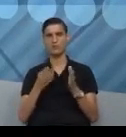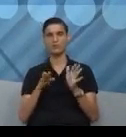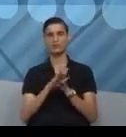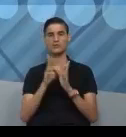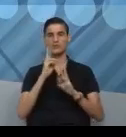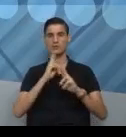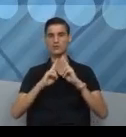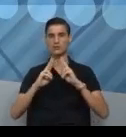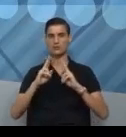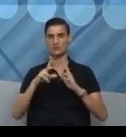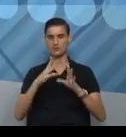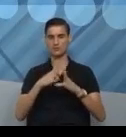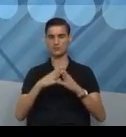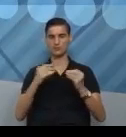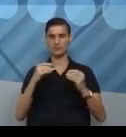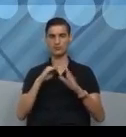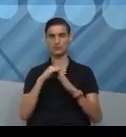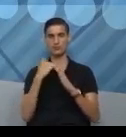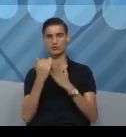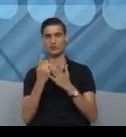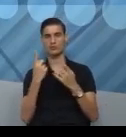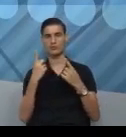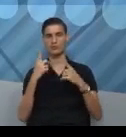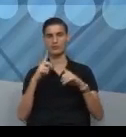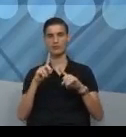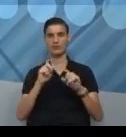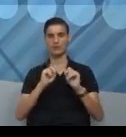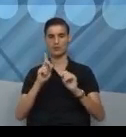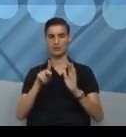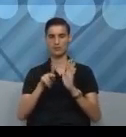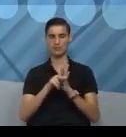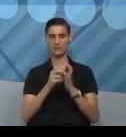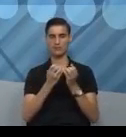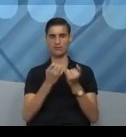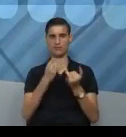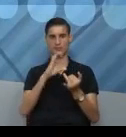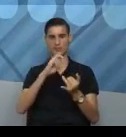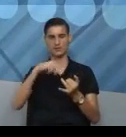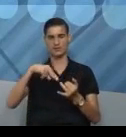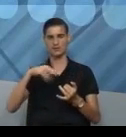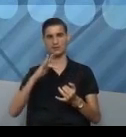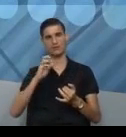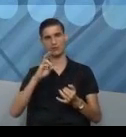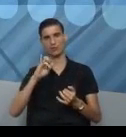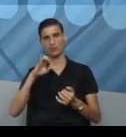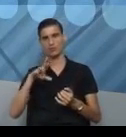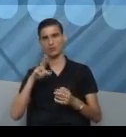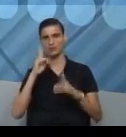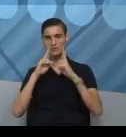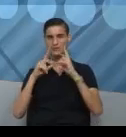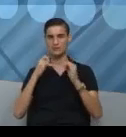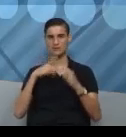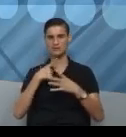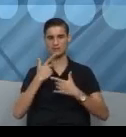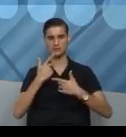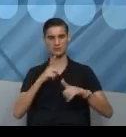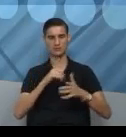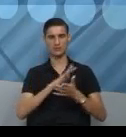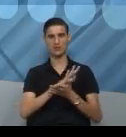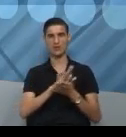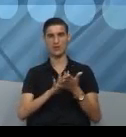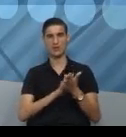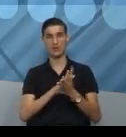nesse resultado da solução geral, da solução final, que é esse coeficiente da série de Fourier, considerando aí que não teve